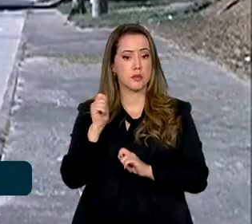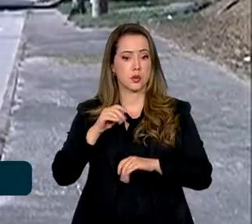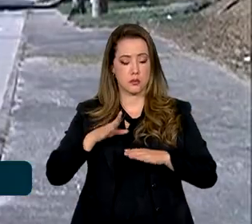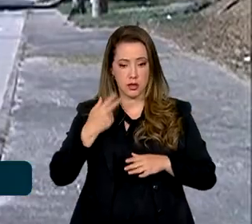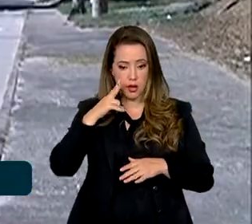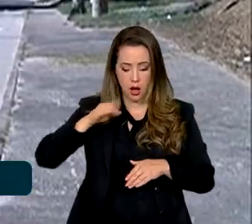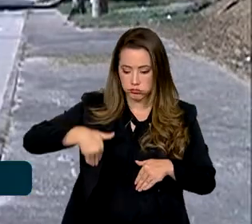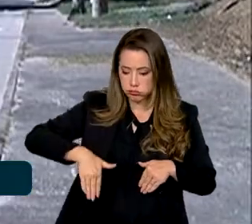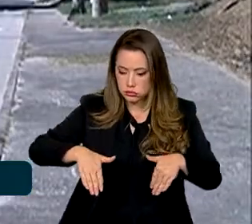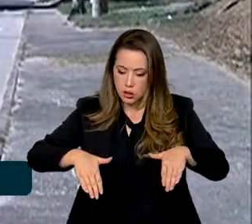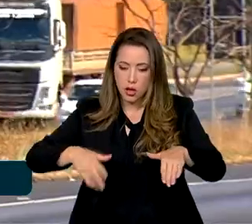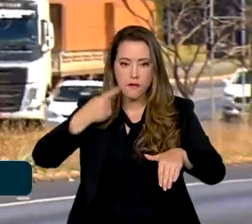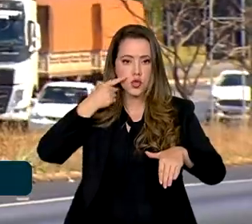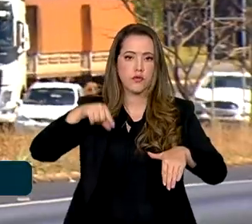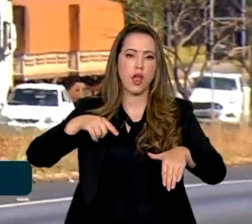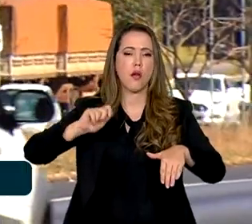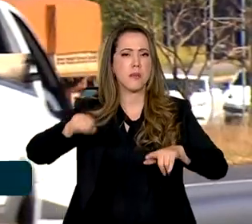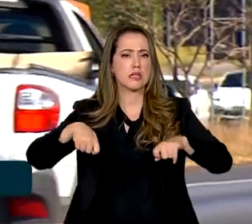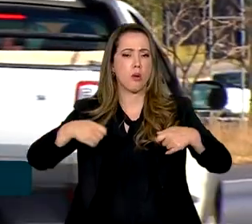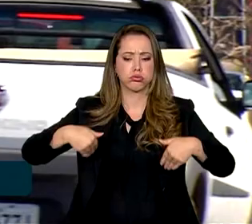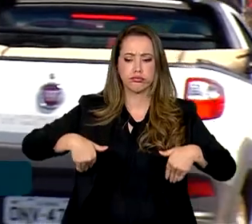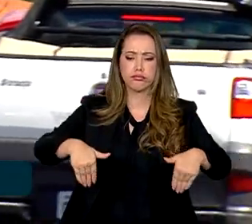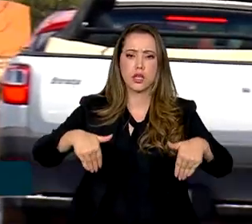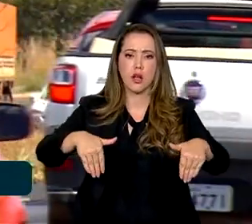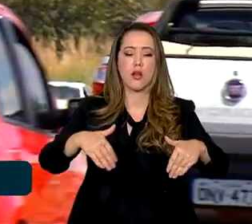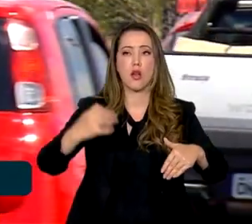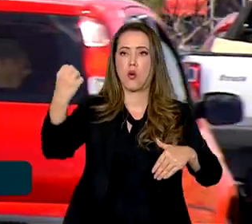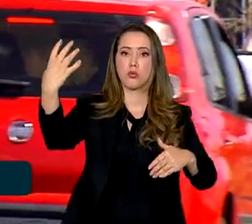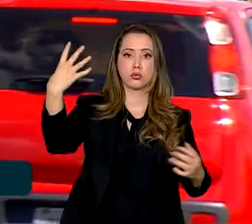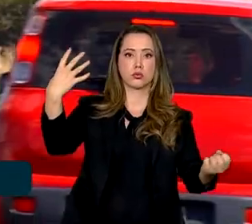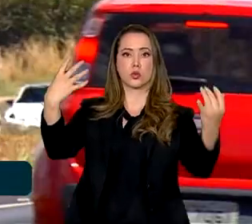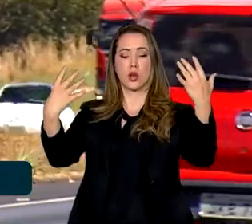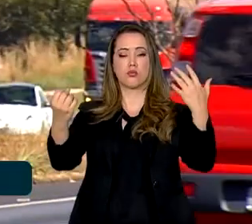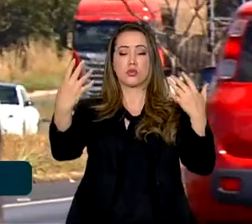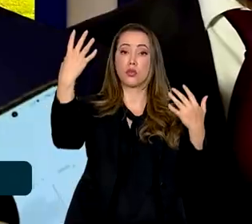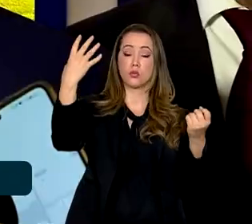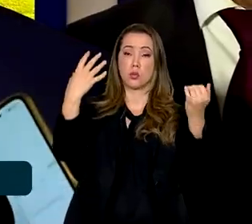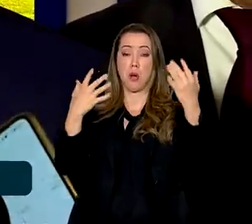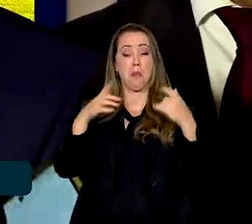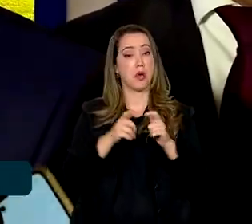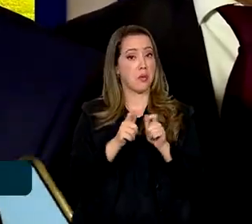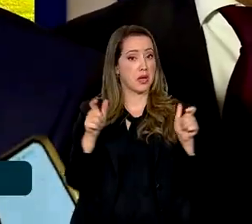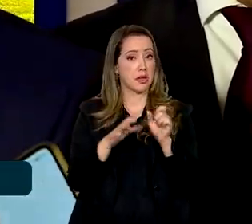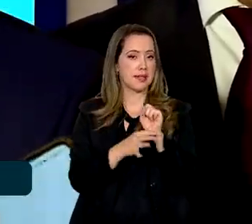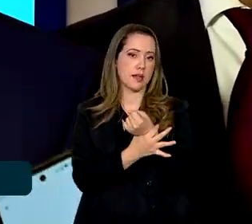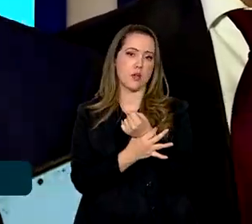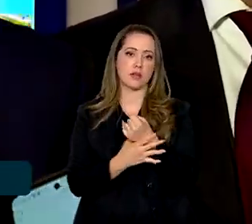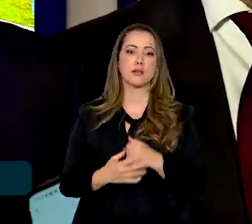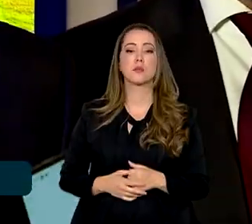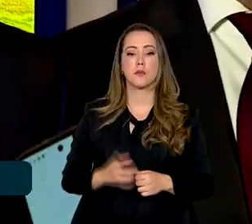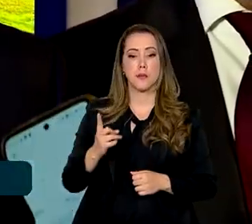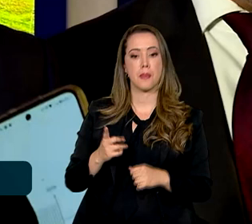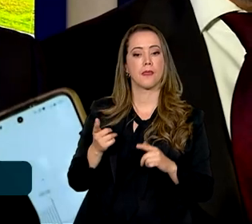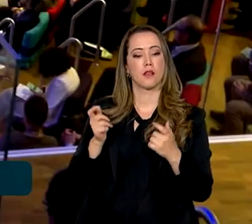horizontal, vertical e outras ações para aumentar a segurança nas estradas federais. Segundo o ministro, além